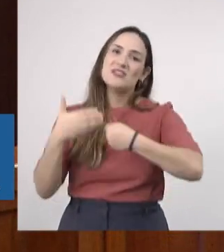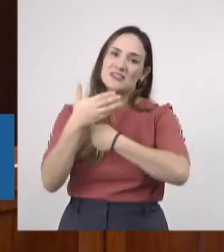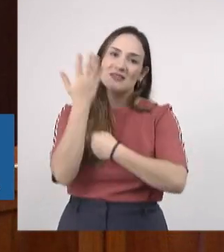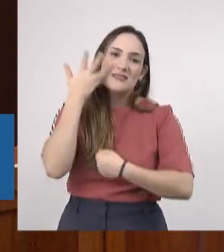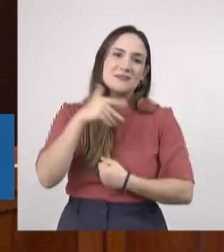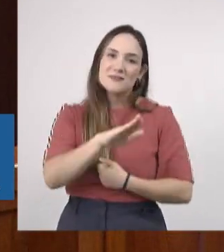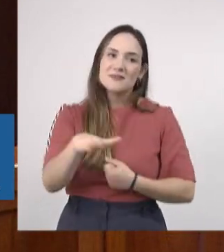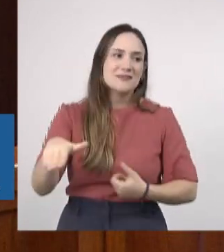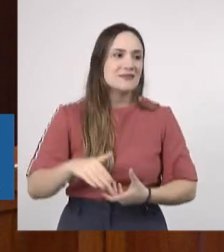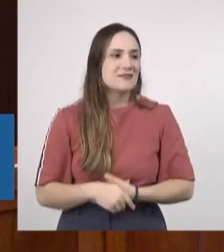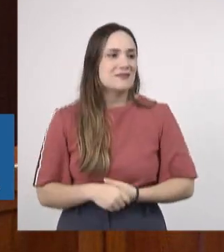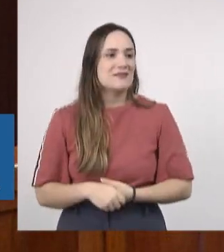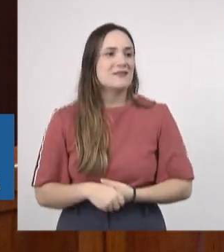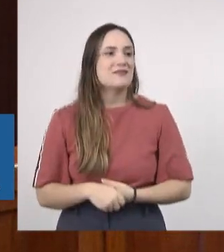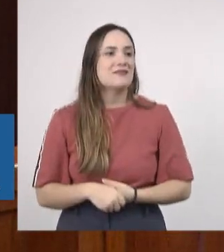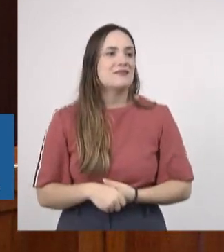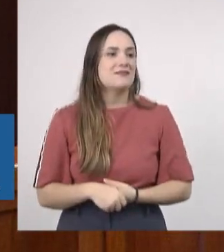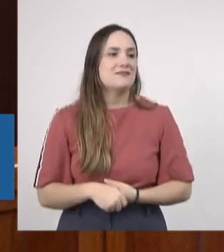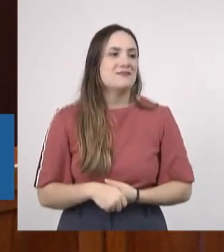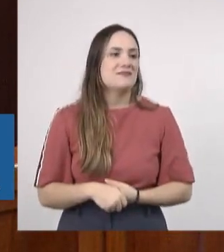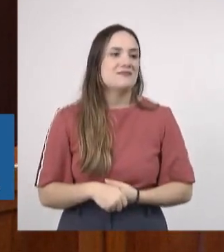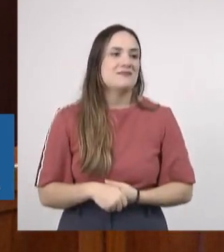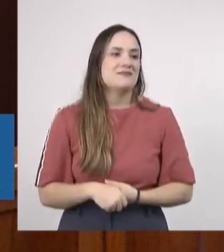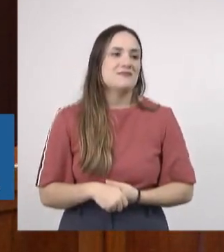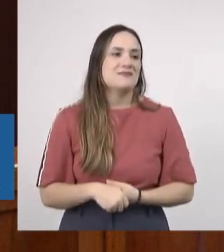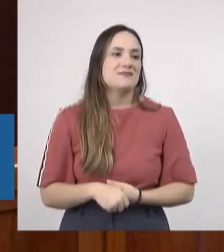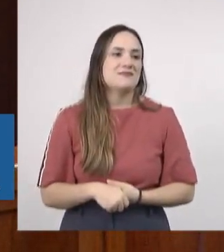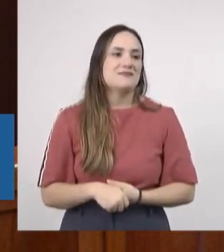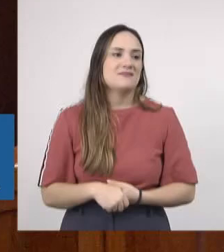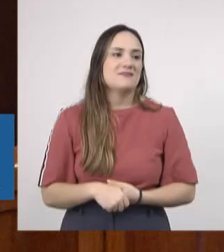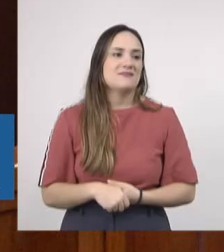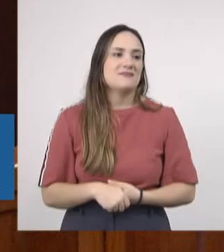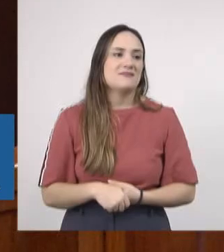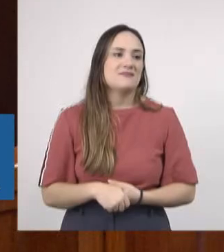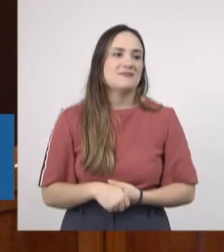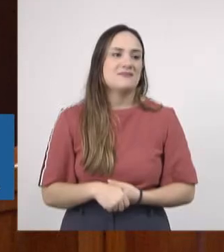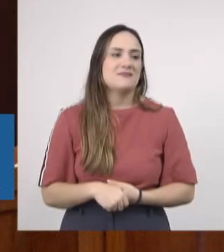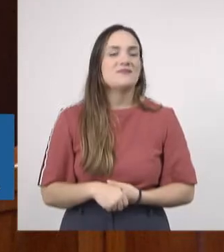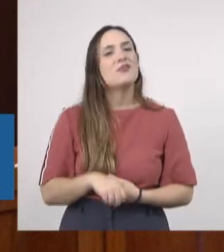crianças. E aqui, doutora,